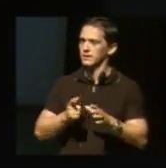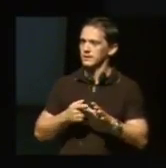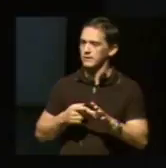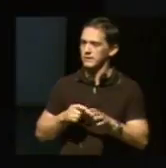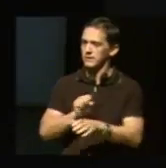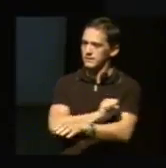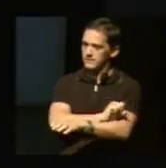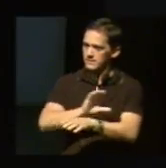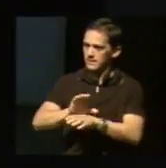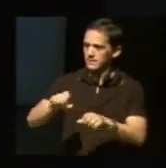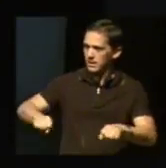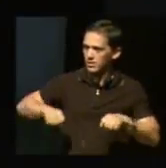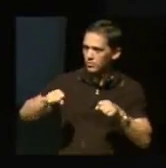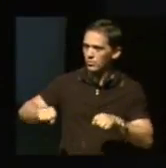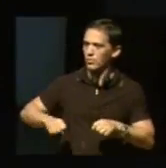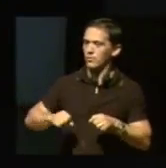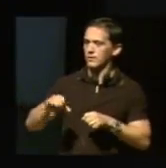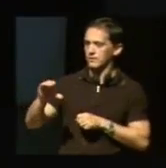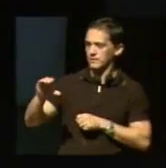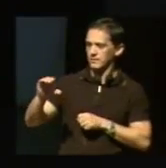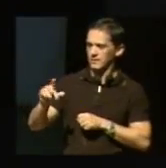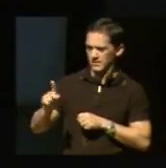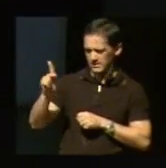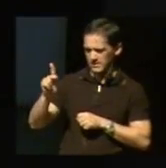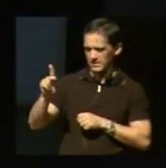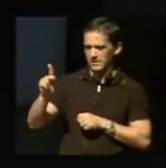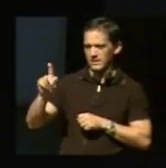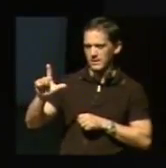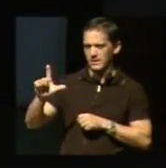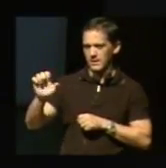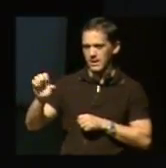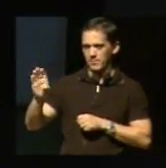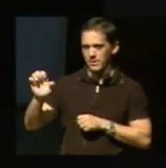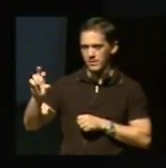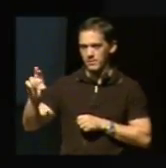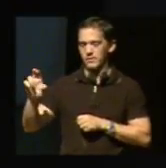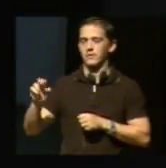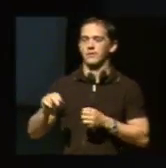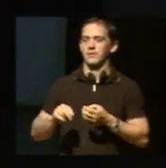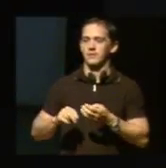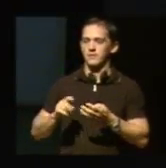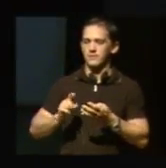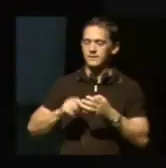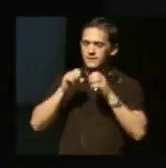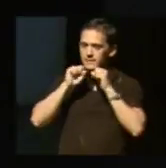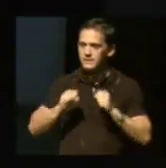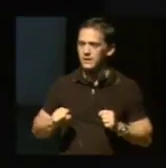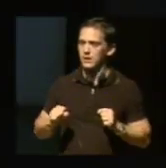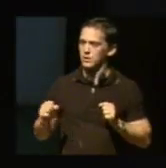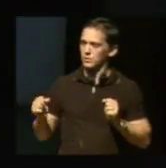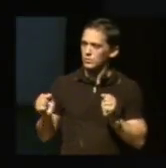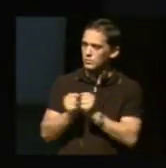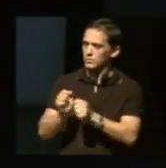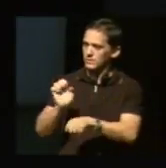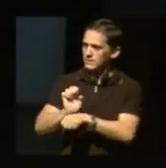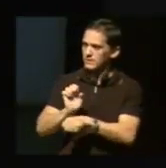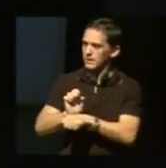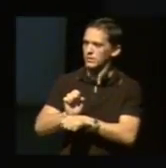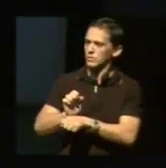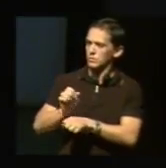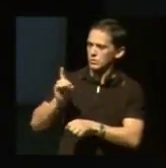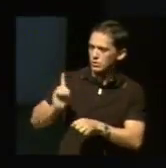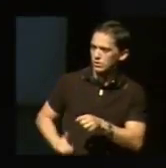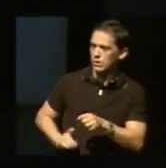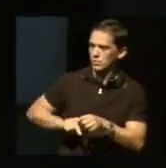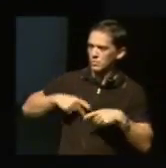Sesc Canoas, o Kleberli, ao secretário de Junto de Estado de Justiça e Direitos Humanos, o Darcy,